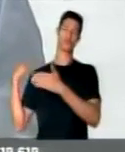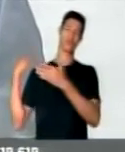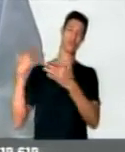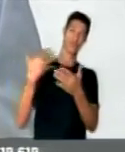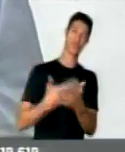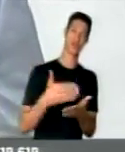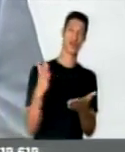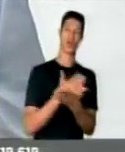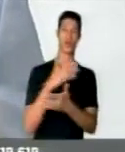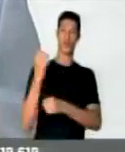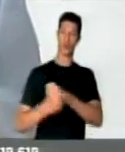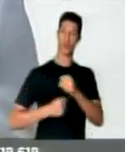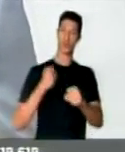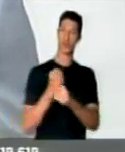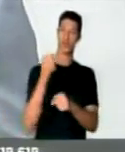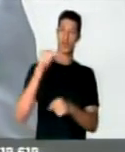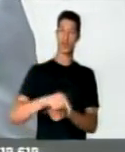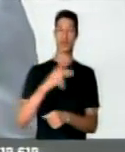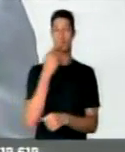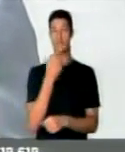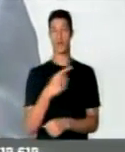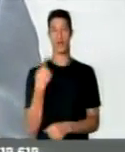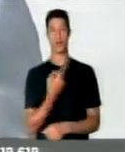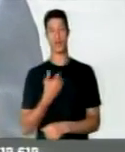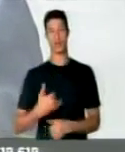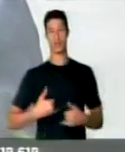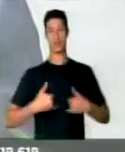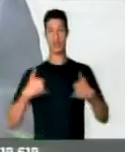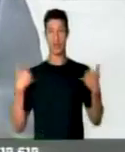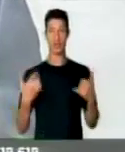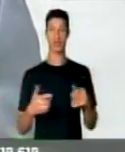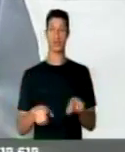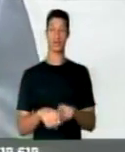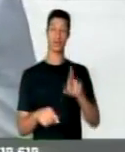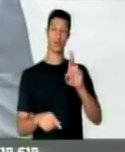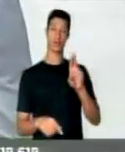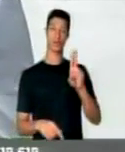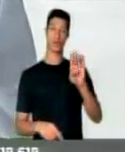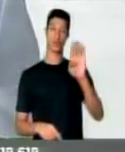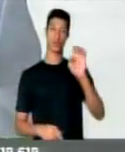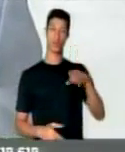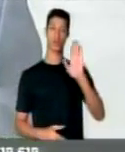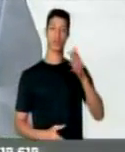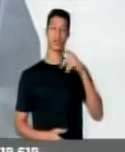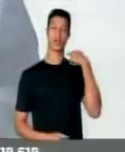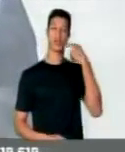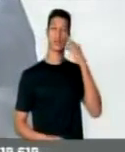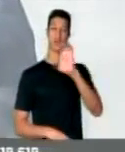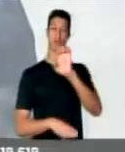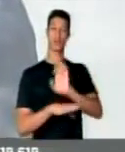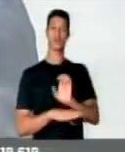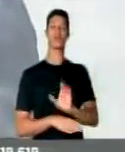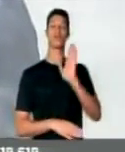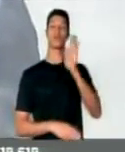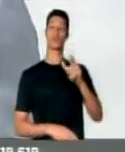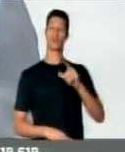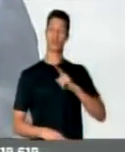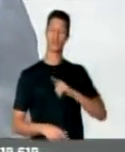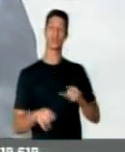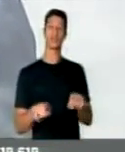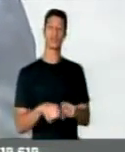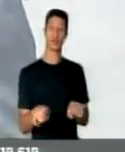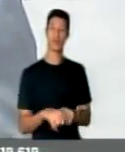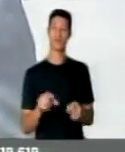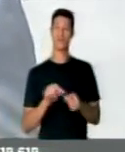desde alguns anos aqui, para não falar nossas idades, e o Rubem Júnior, quando já era deputado estadual, ele vinha